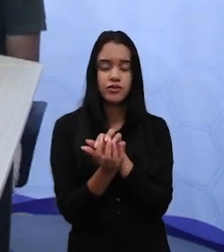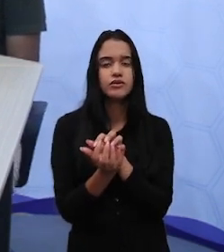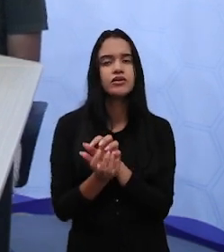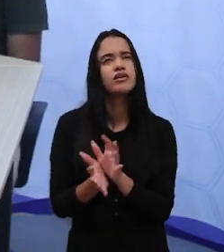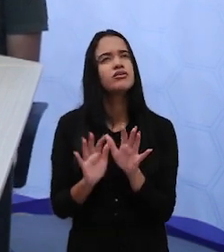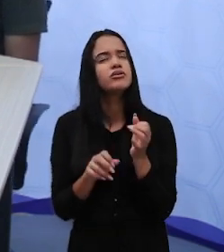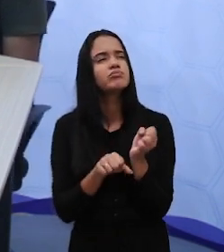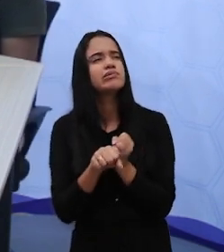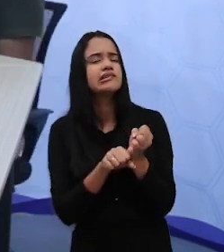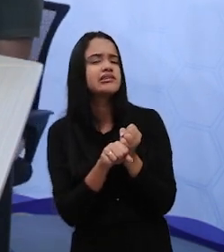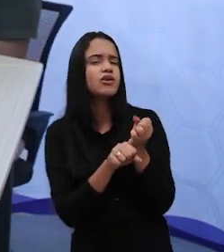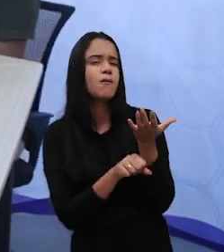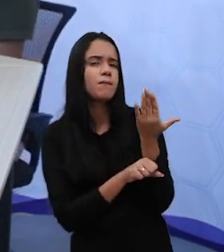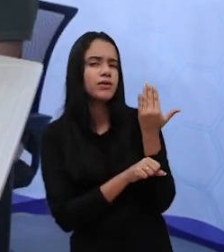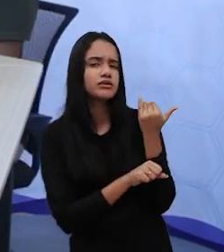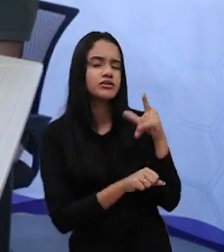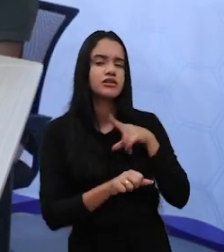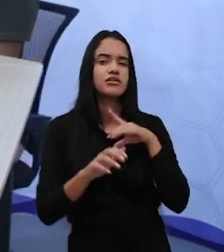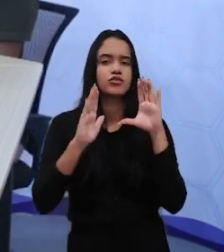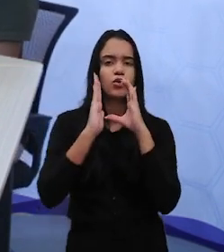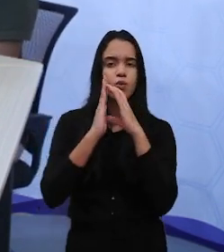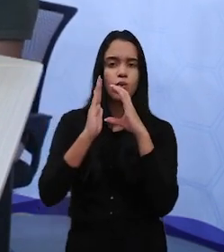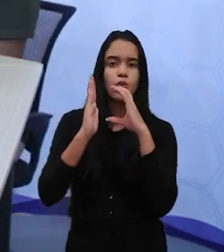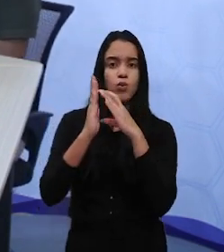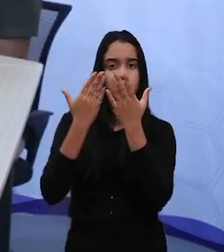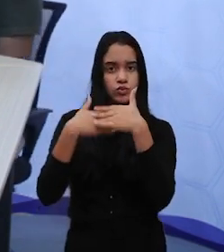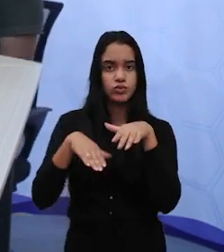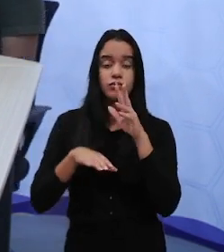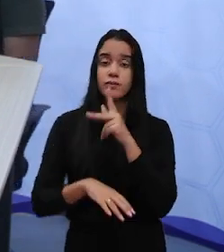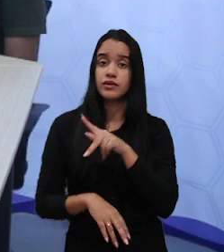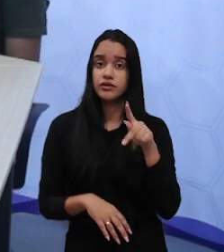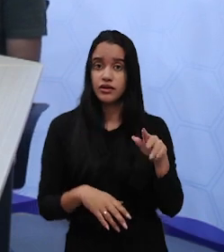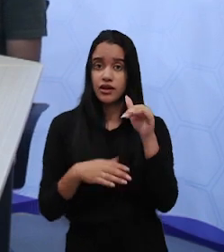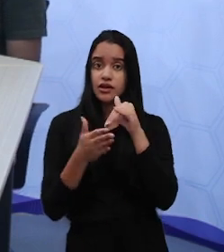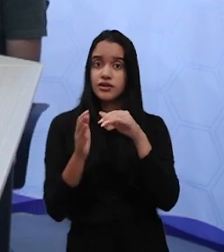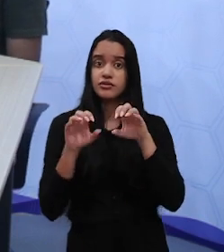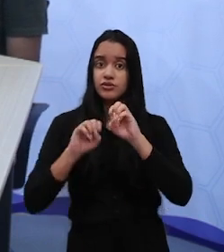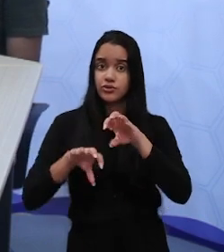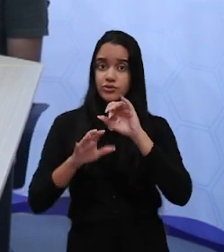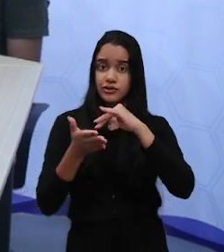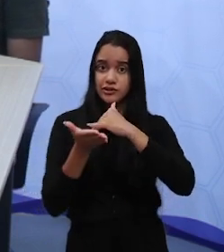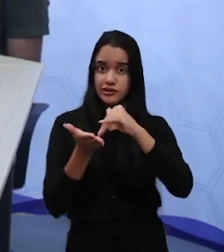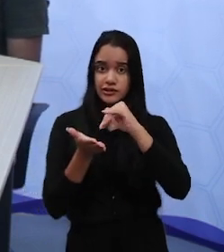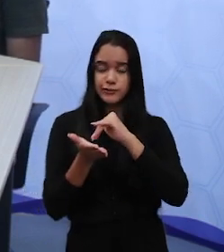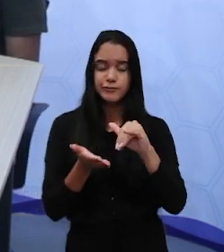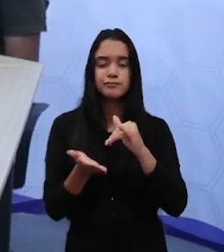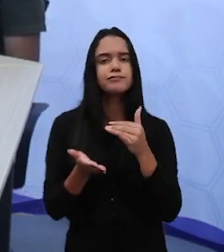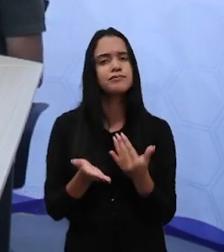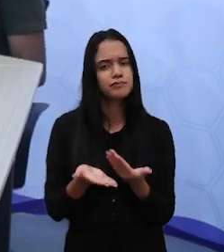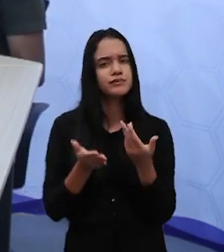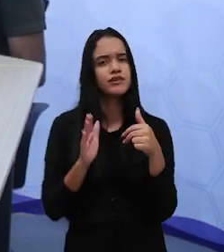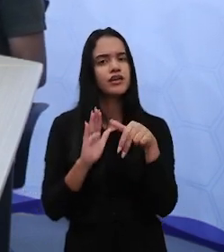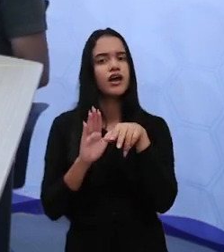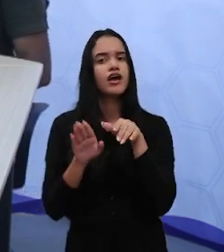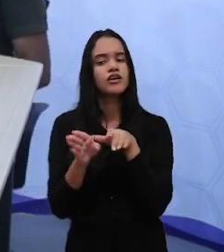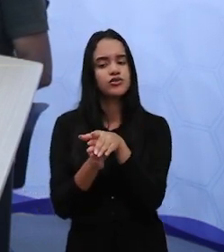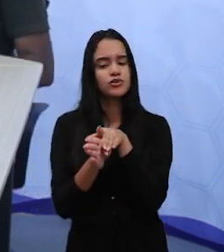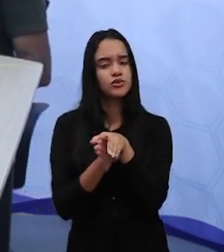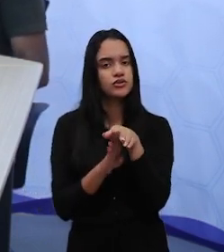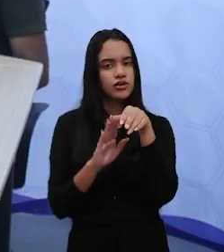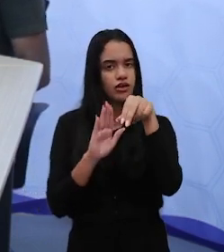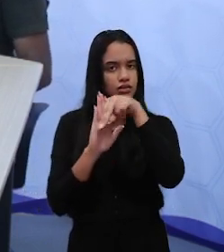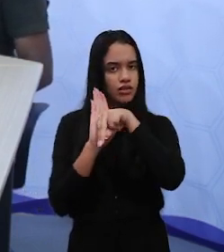ano passado, fez um concurso para professor, né, da Secretaria de Educação. E aí, instruções normativas posteriores